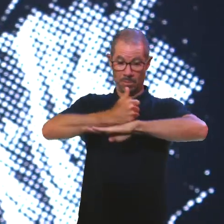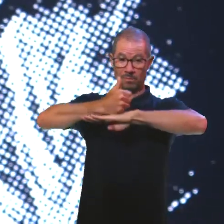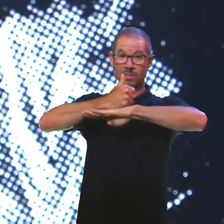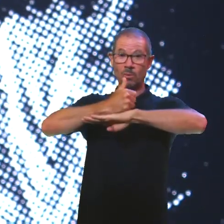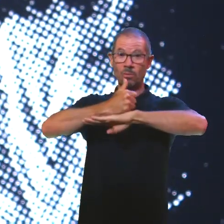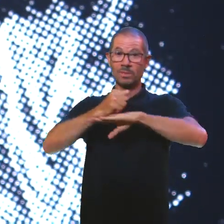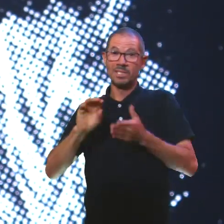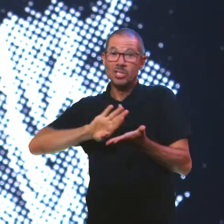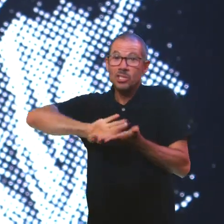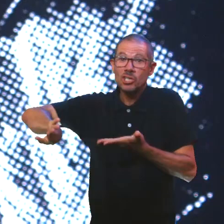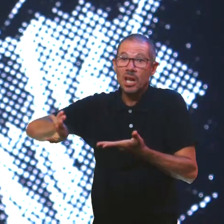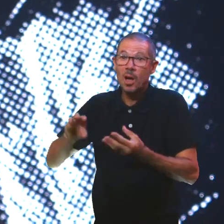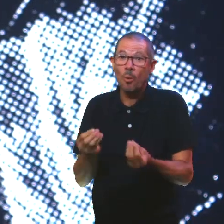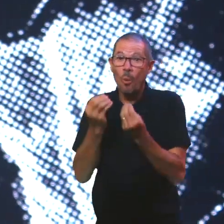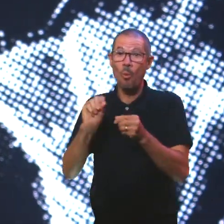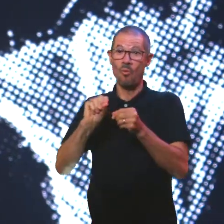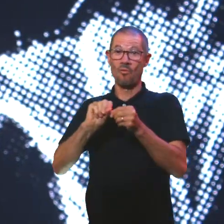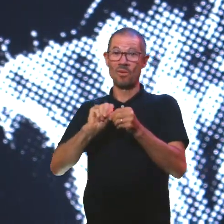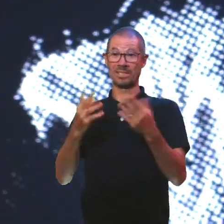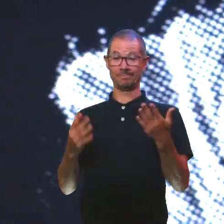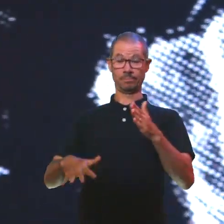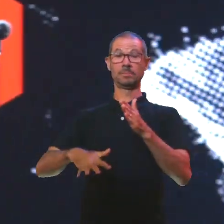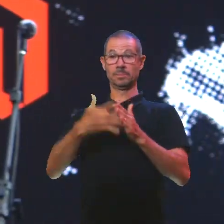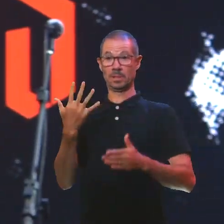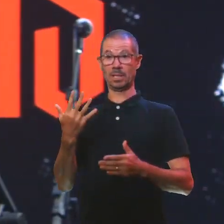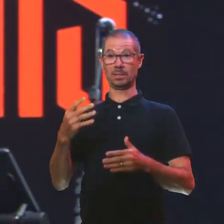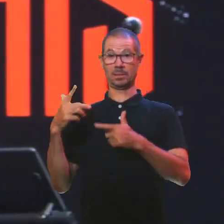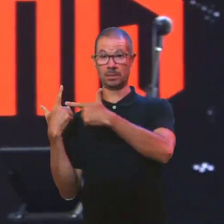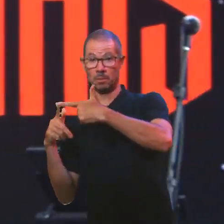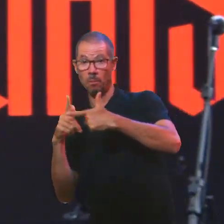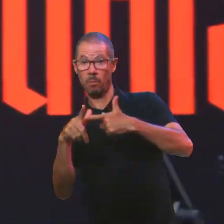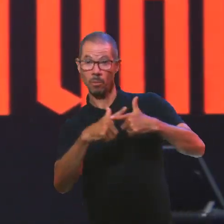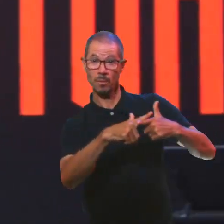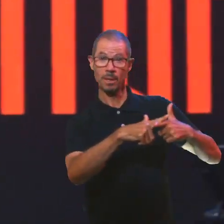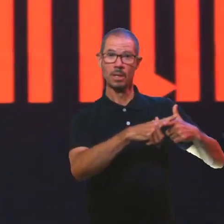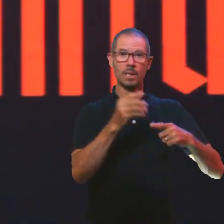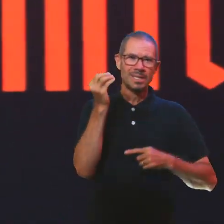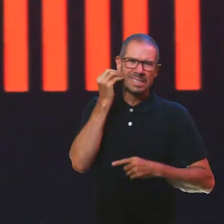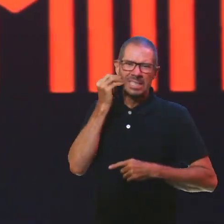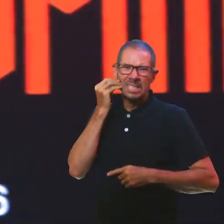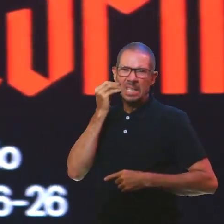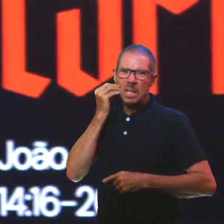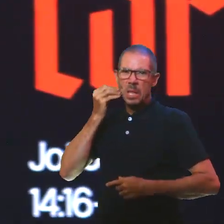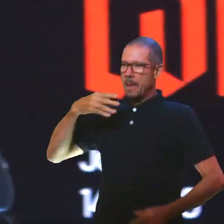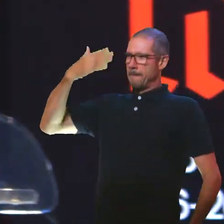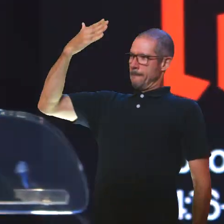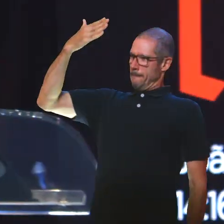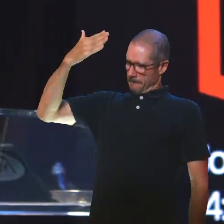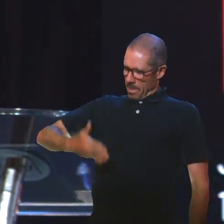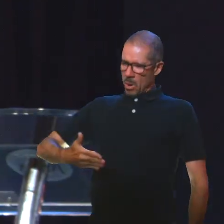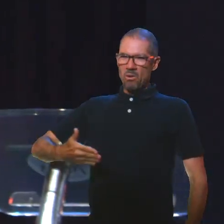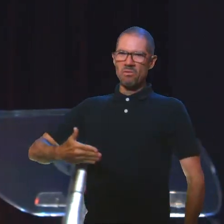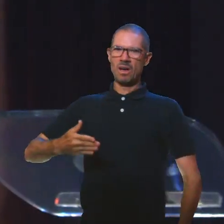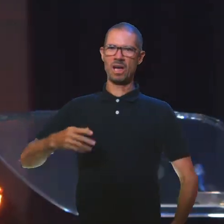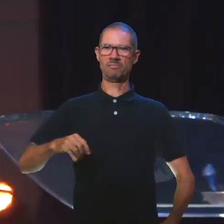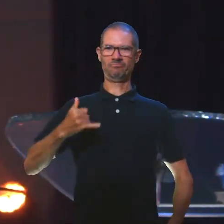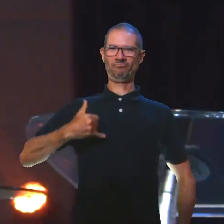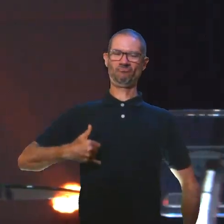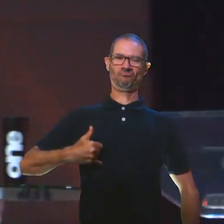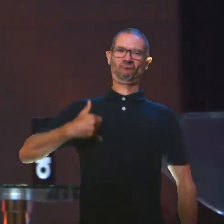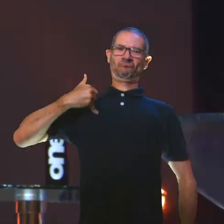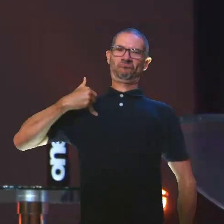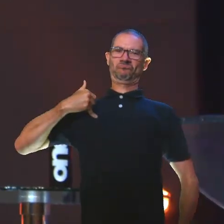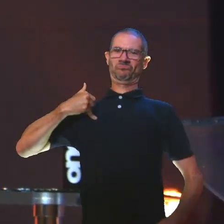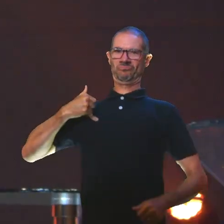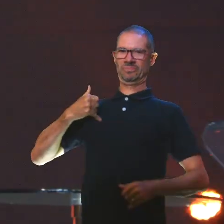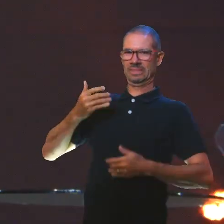você? E sabe, muitas vezes o nosso problema é que nós ficamos tentando nos provar e através de méritos e tantas outras coisas no